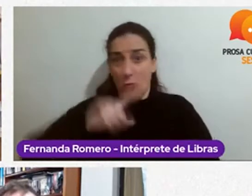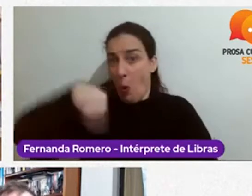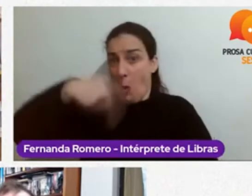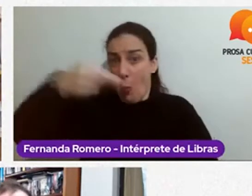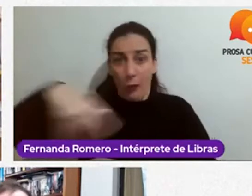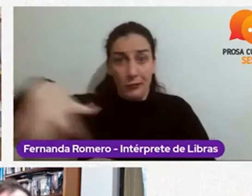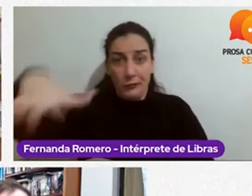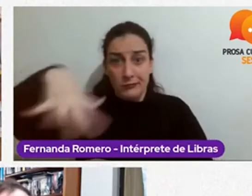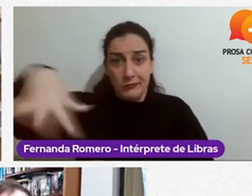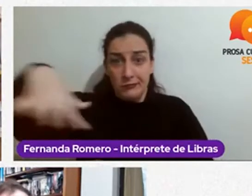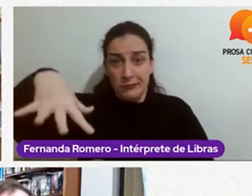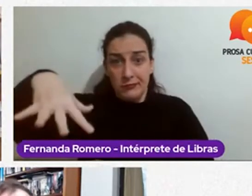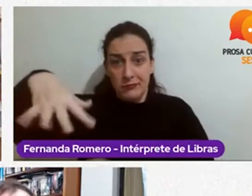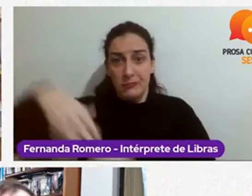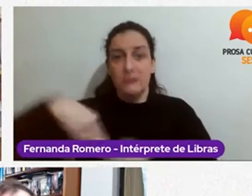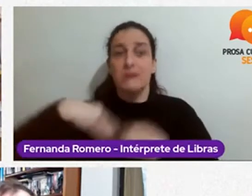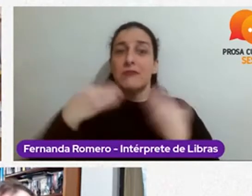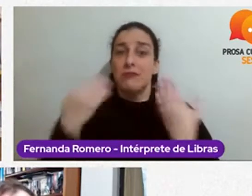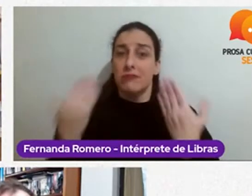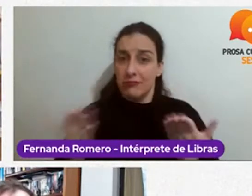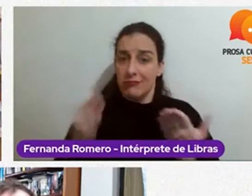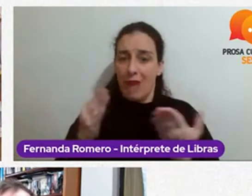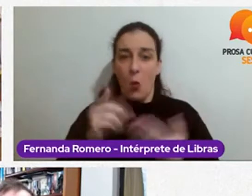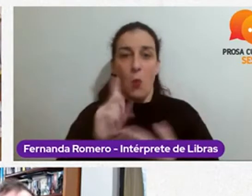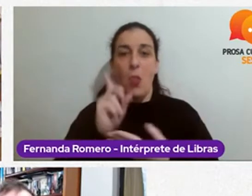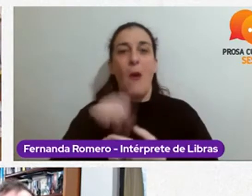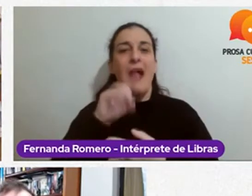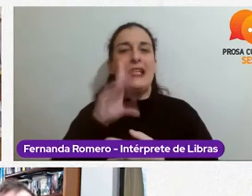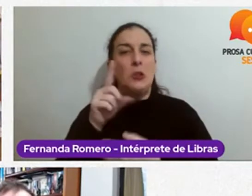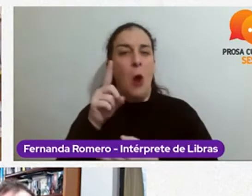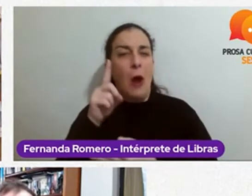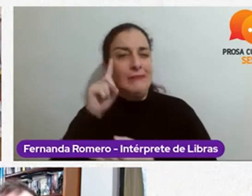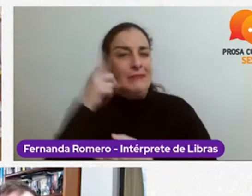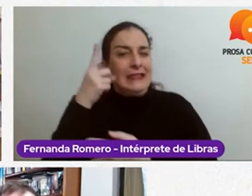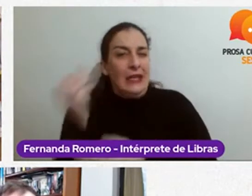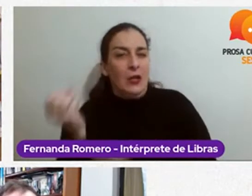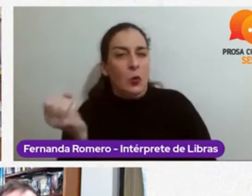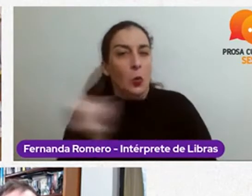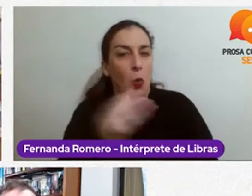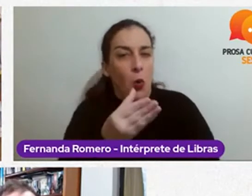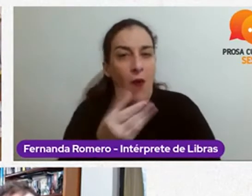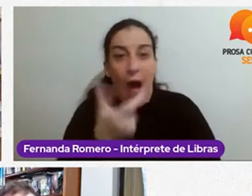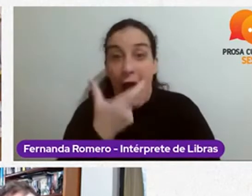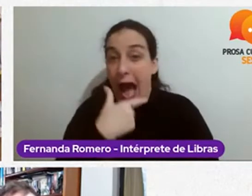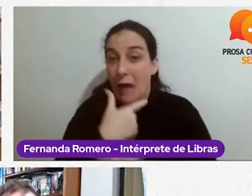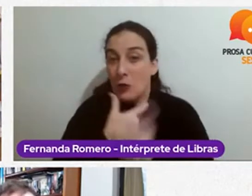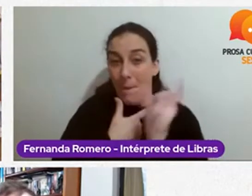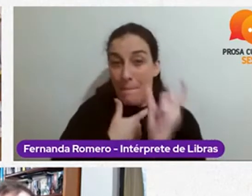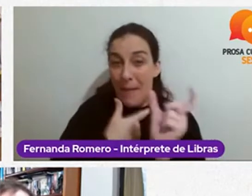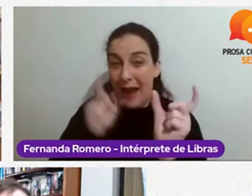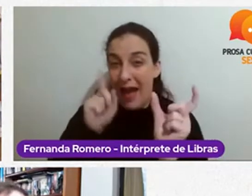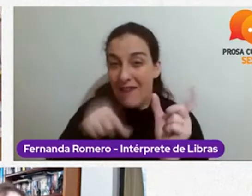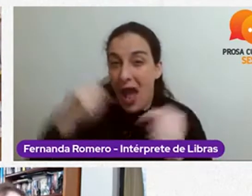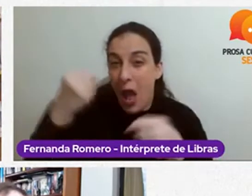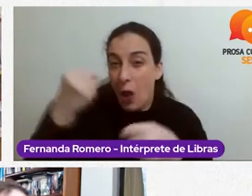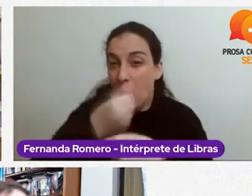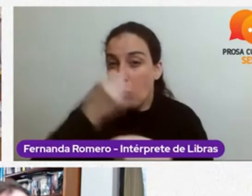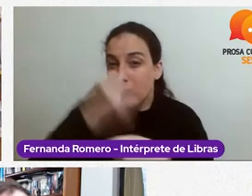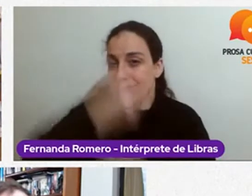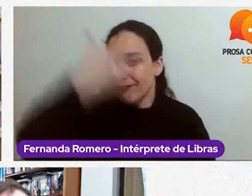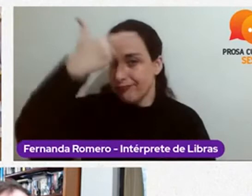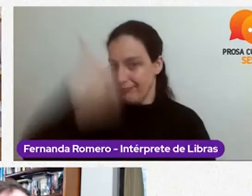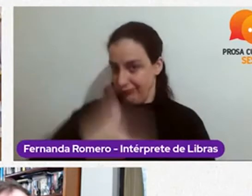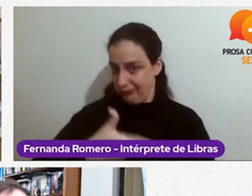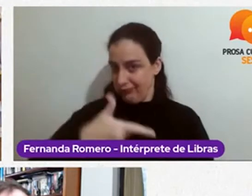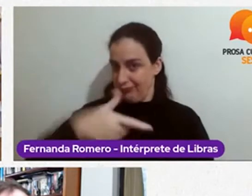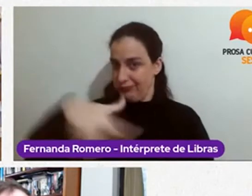direção. Então não é só reinventar, eu acho que até a palavra seria reconstruir. O mercado da